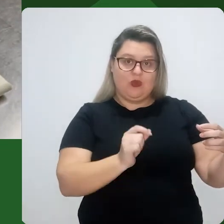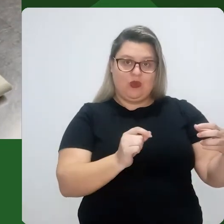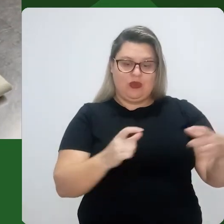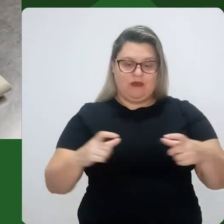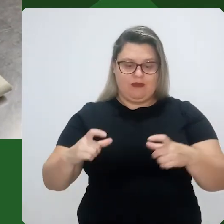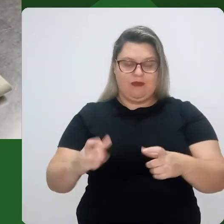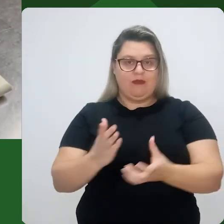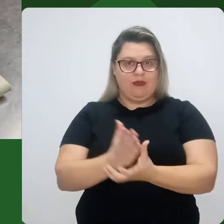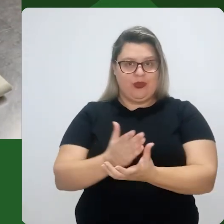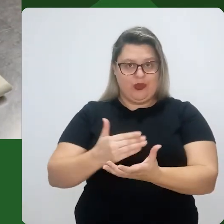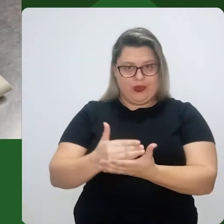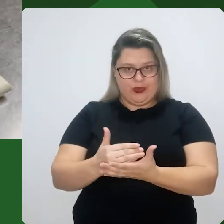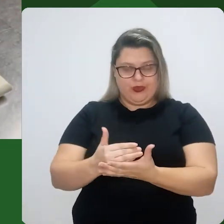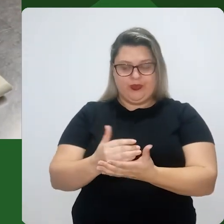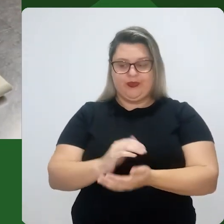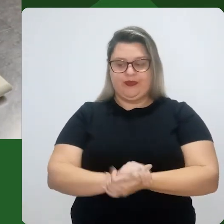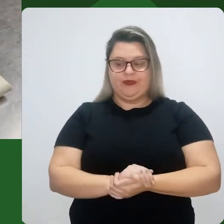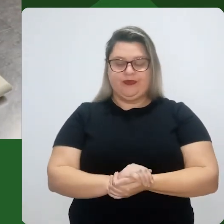do bolo.